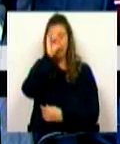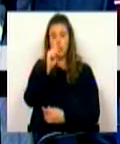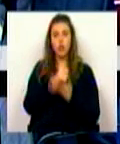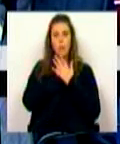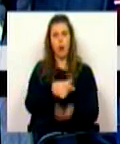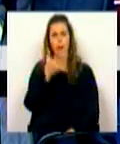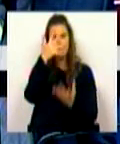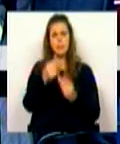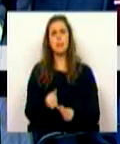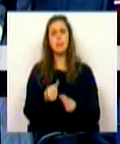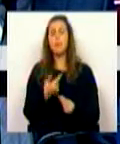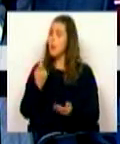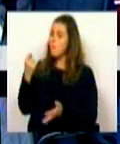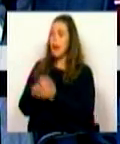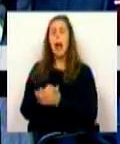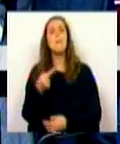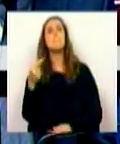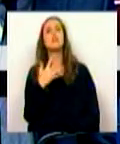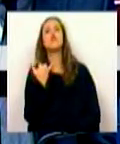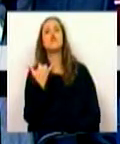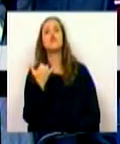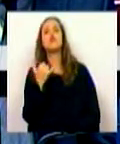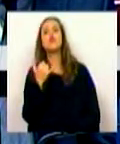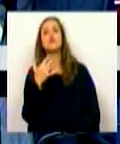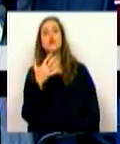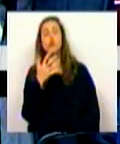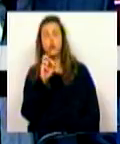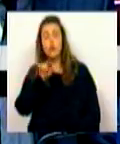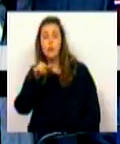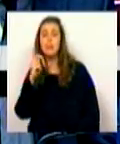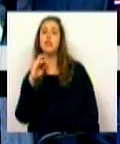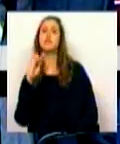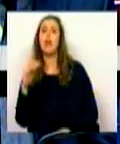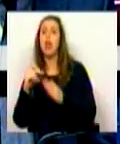apoiava os orçamentos? Vai pagar menos 18,3%, senhora